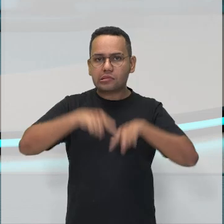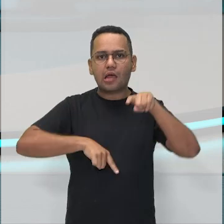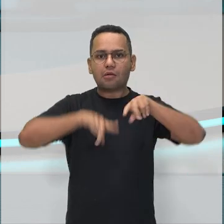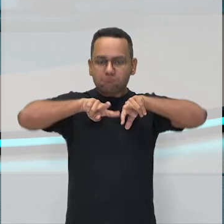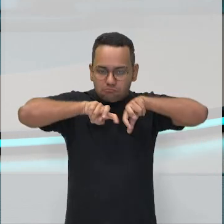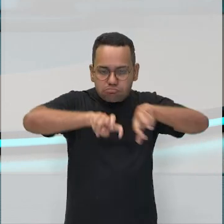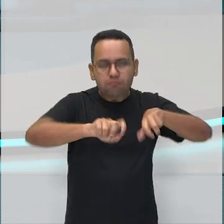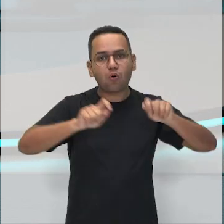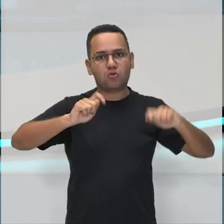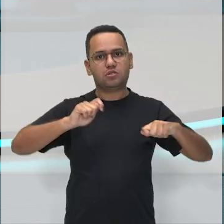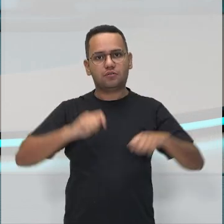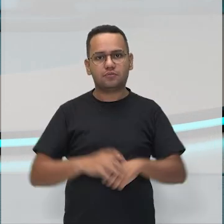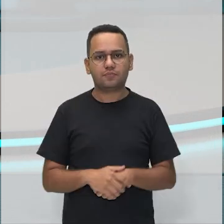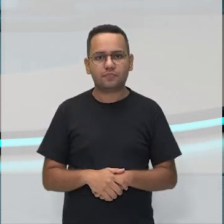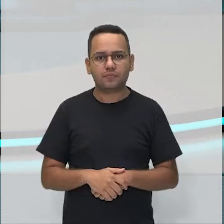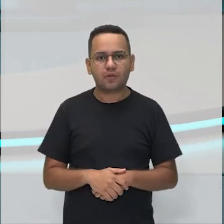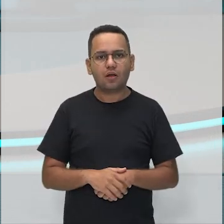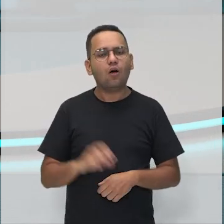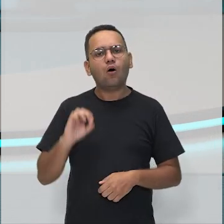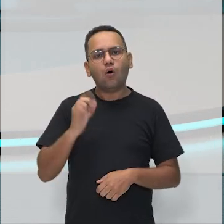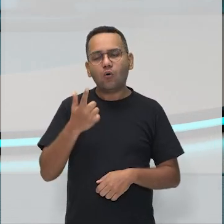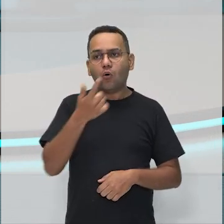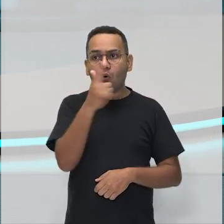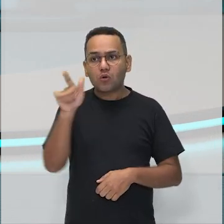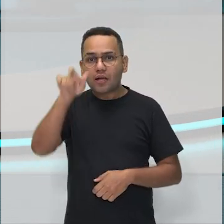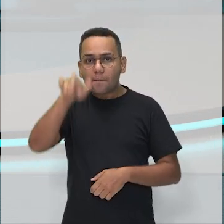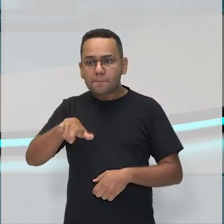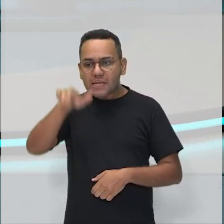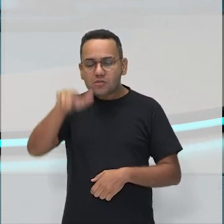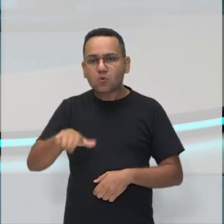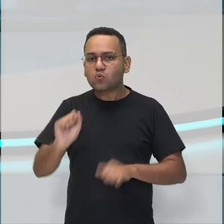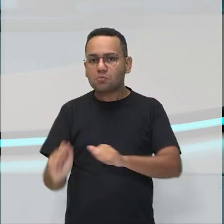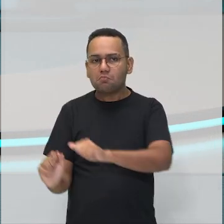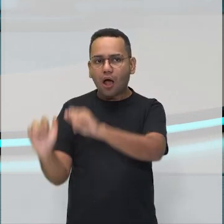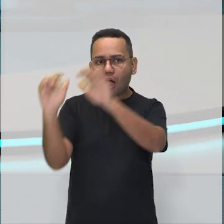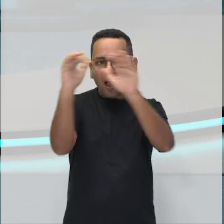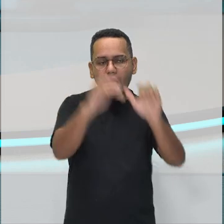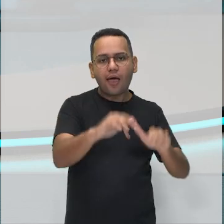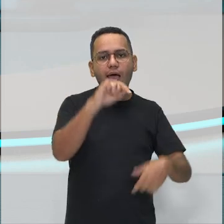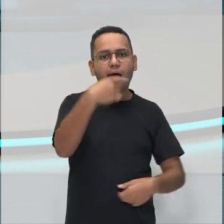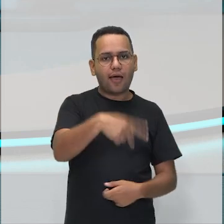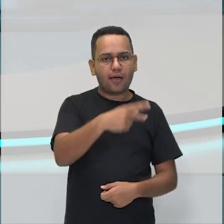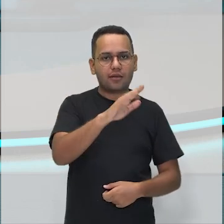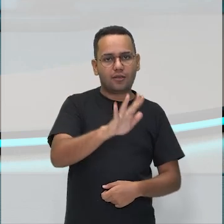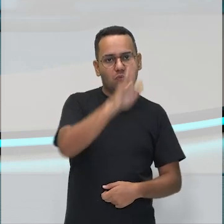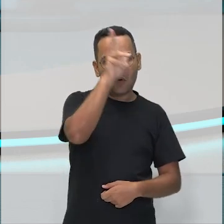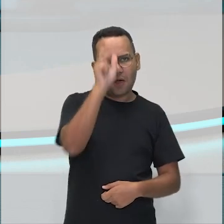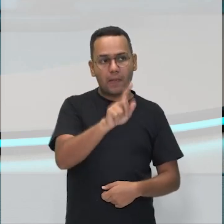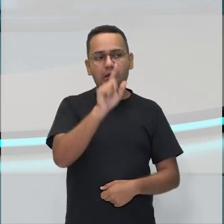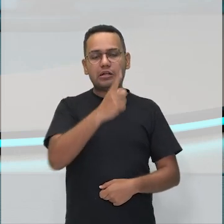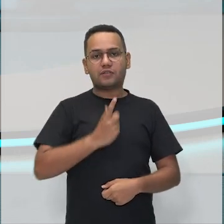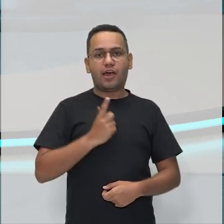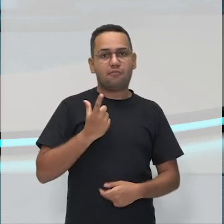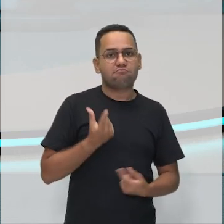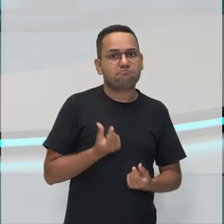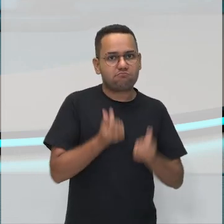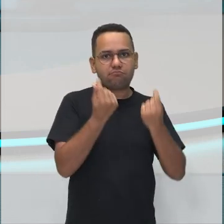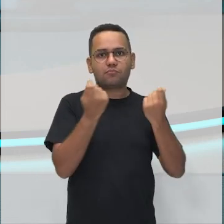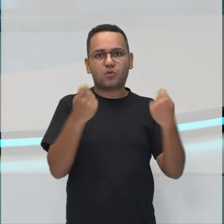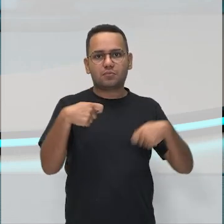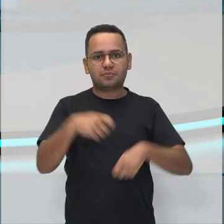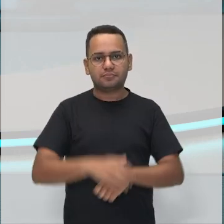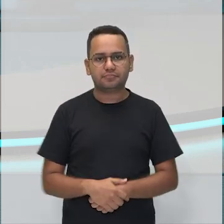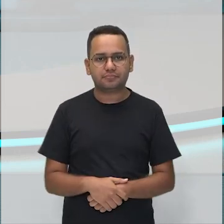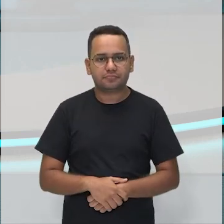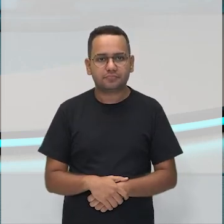eles que vieram aqui para o Amazonas e que enriqueceram com a exploração da borracha. Perceba que a gente tem